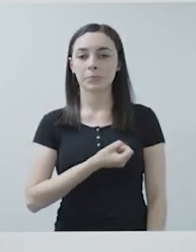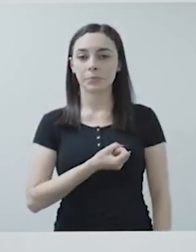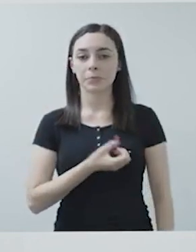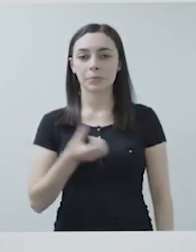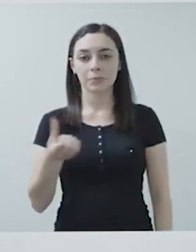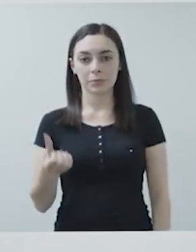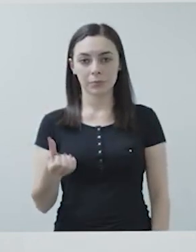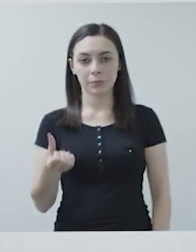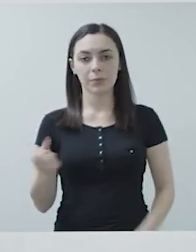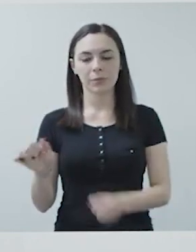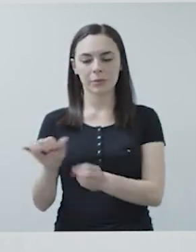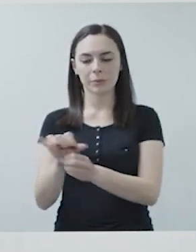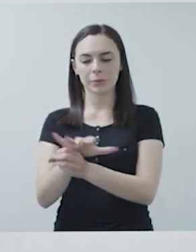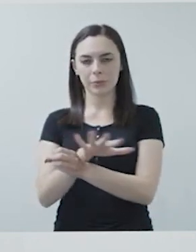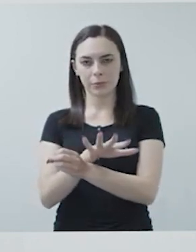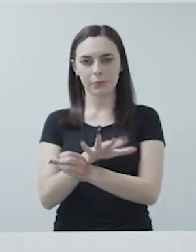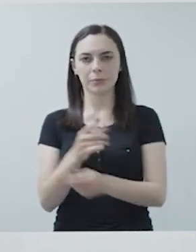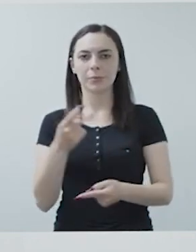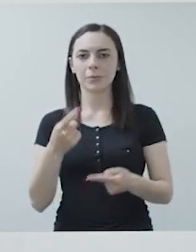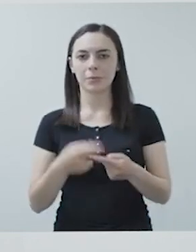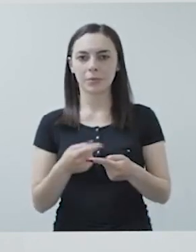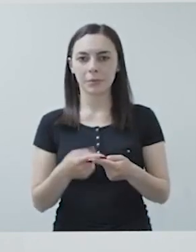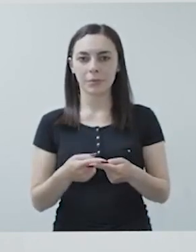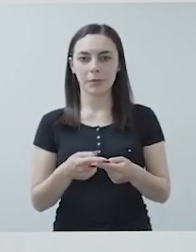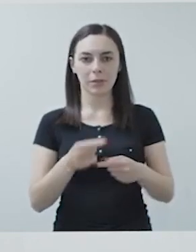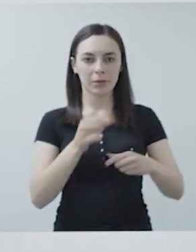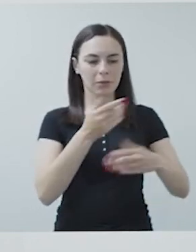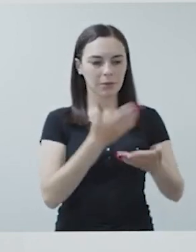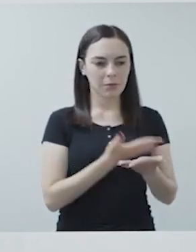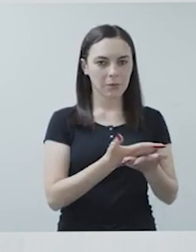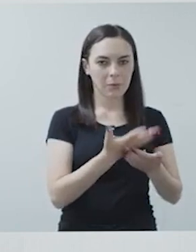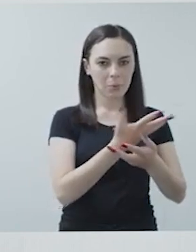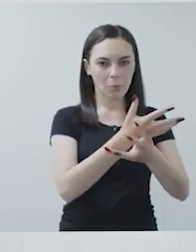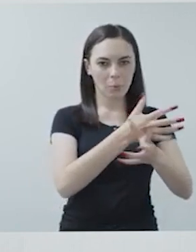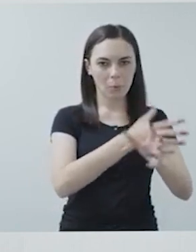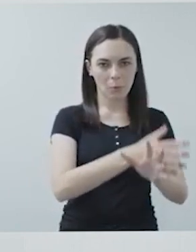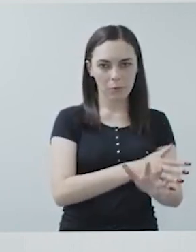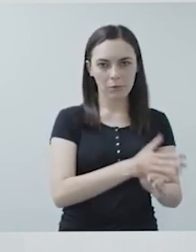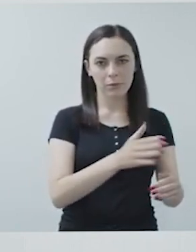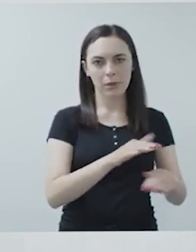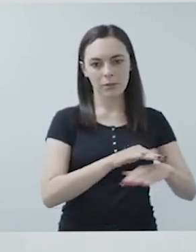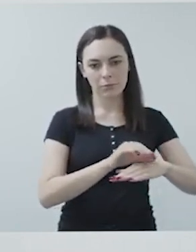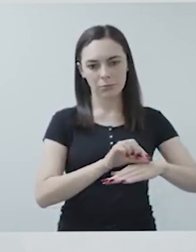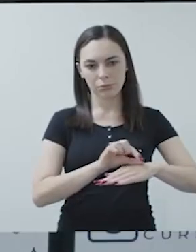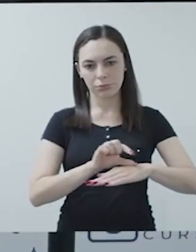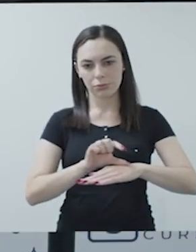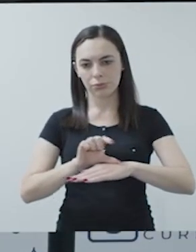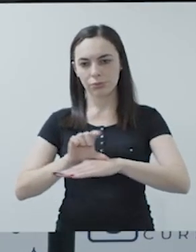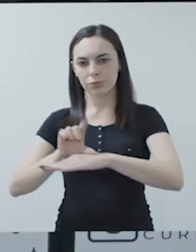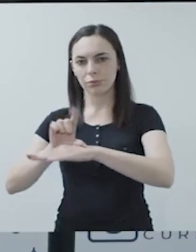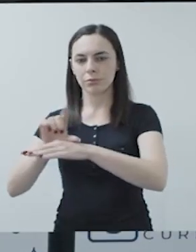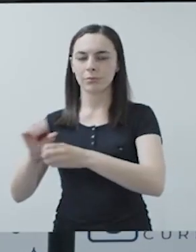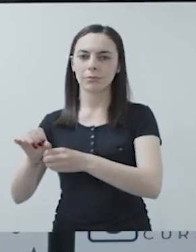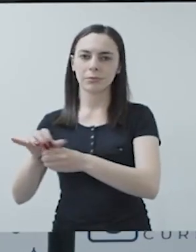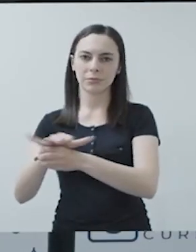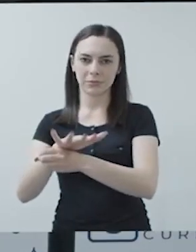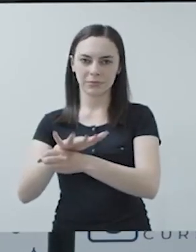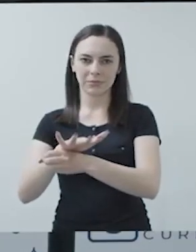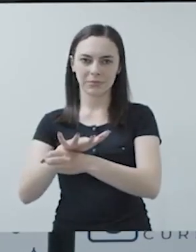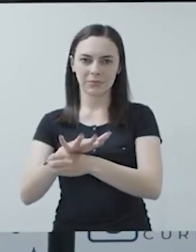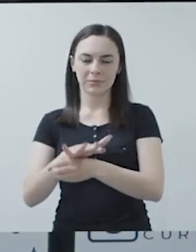está cheio, porque a nossa ordem é do vazio para o cheio. Então, esta é a